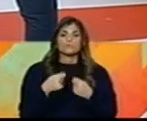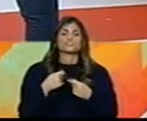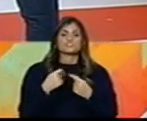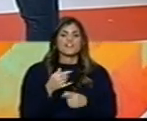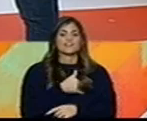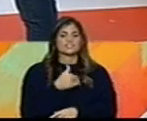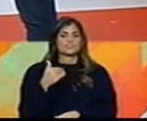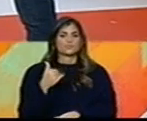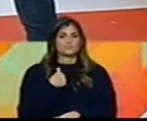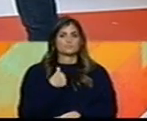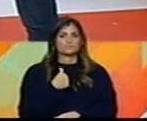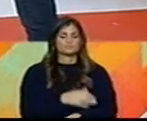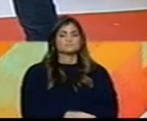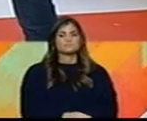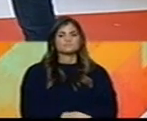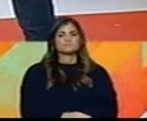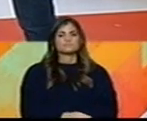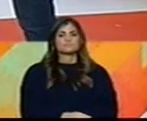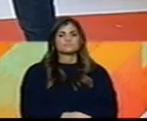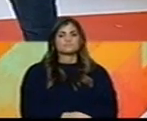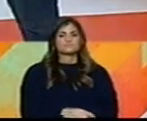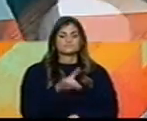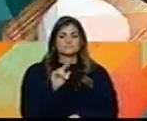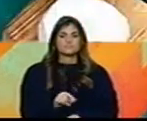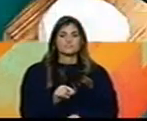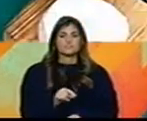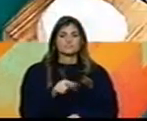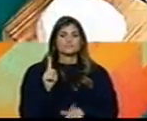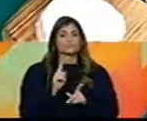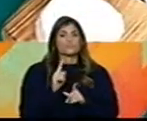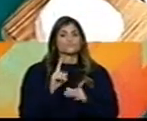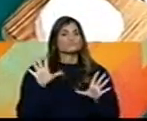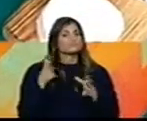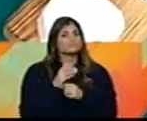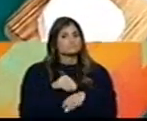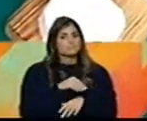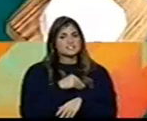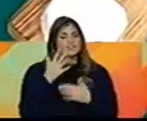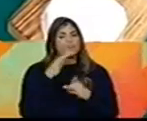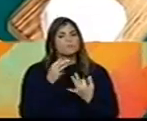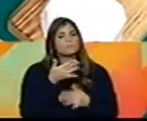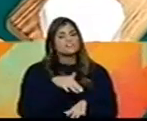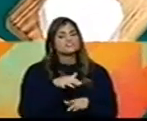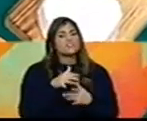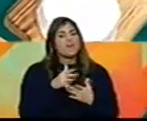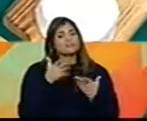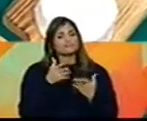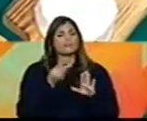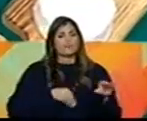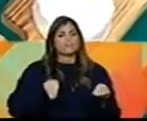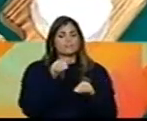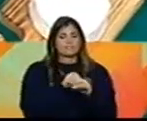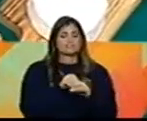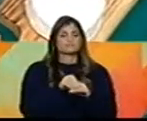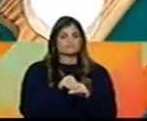Ou pelo menos para a ter. Não vamos eliminar a, claro, medicina convencional, mas é algo que ajuda para não... Para complementar, para não complementar, não é? Para complementar a